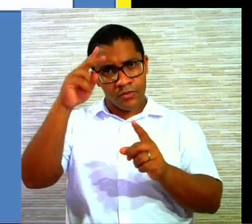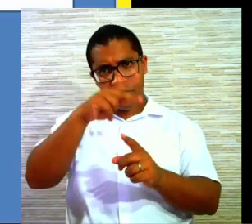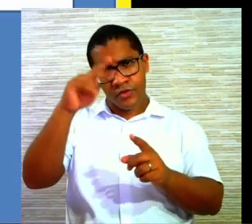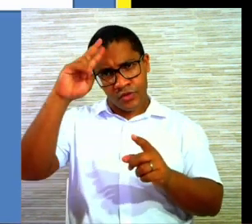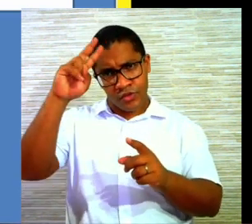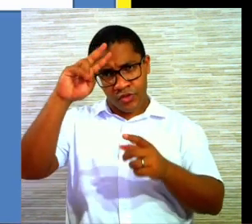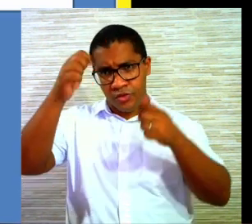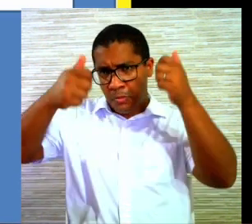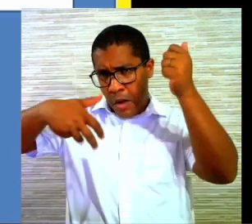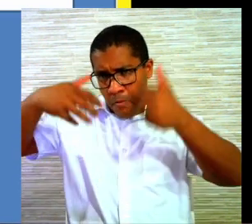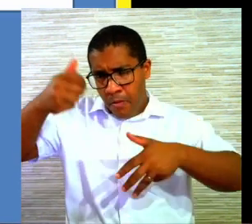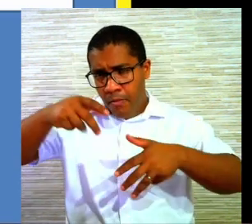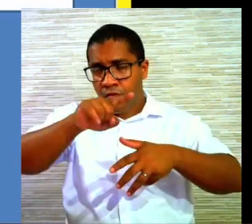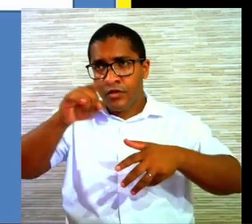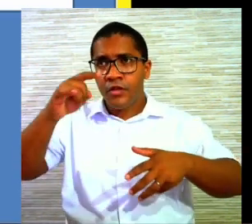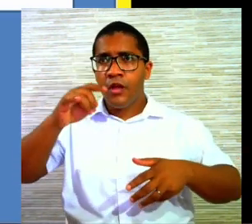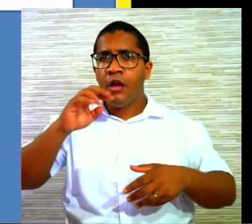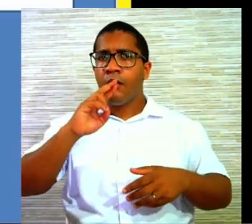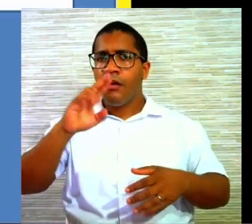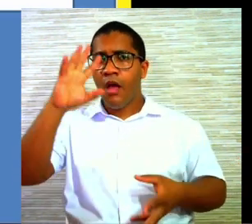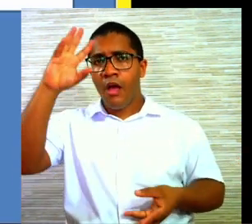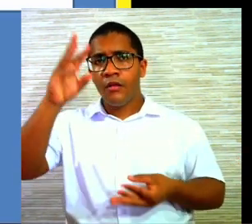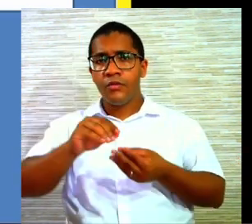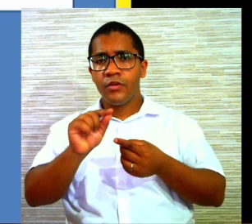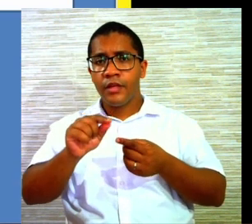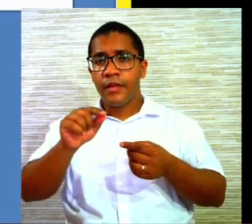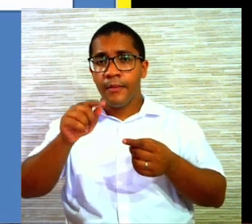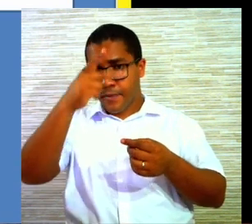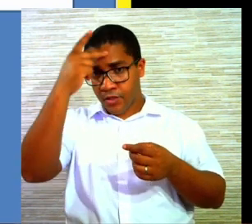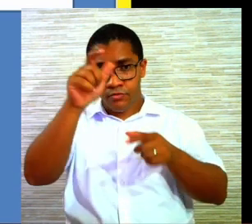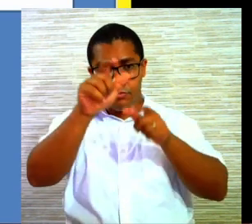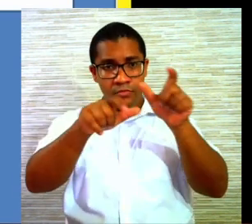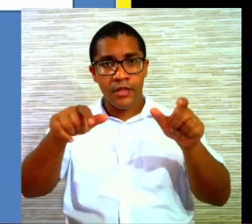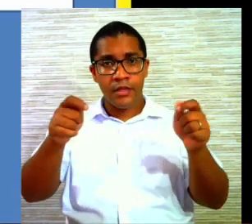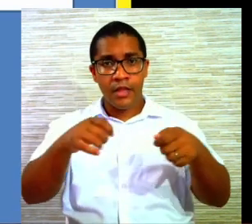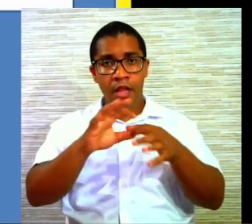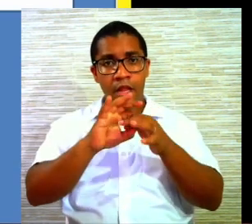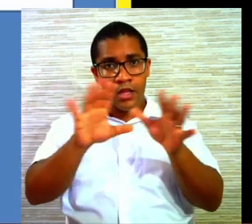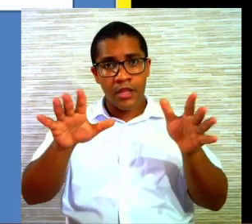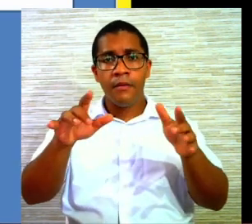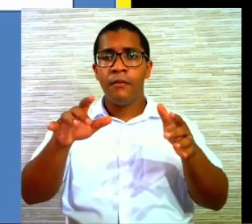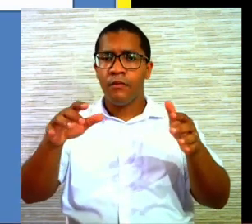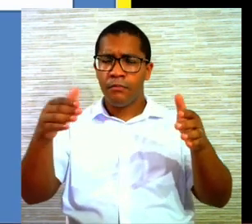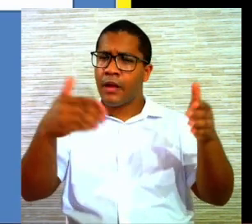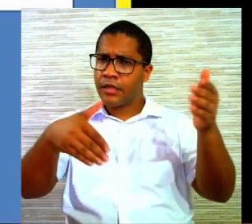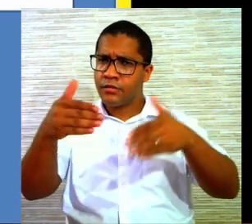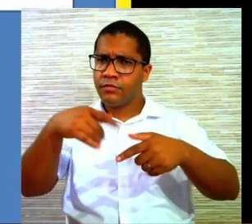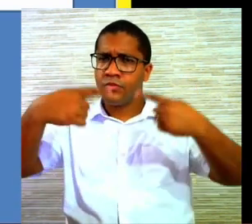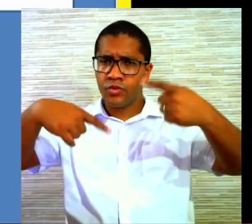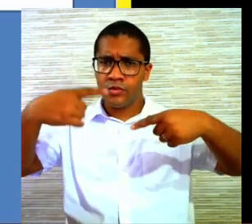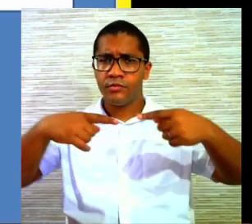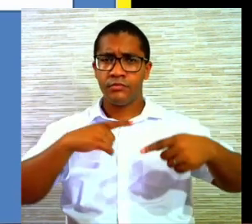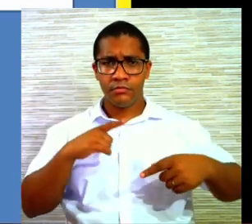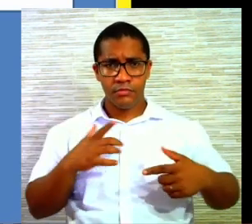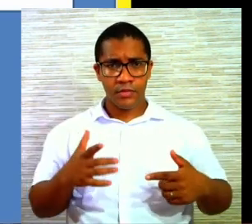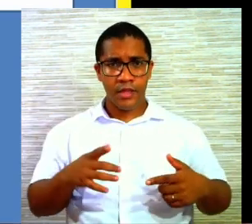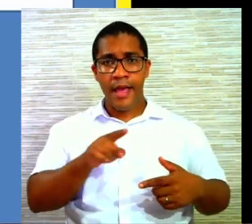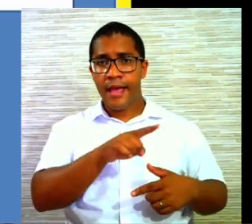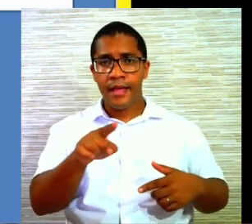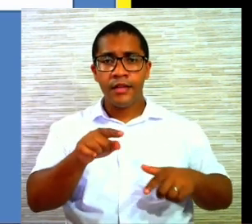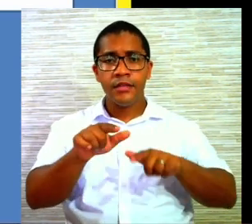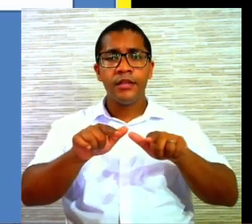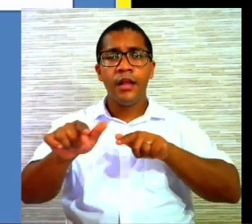que os cidadãos, na antiguidade, eram indivíduos livres e participavam da vida pública. Estes